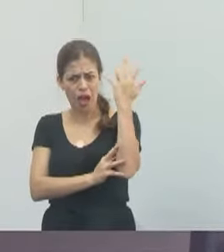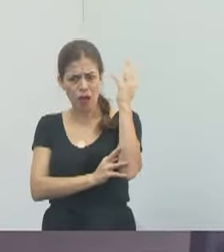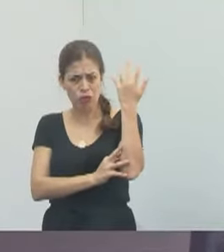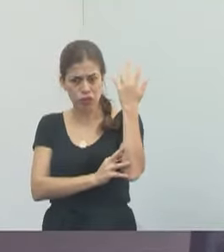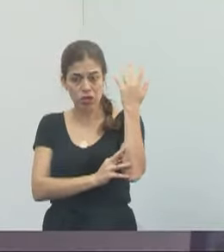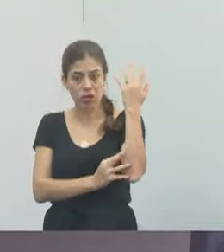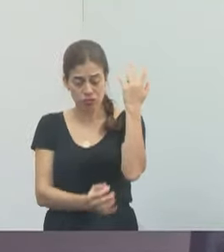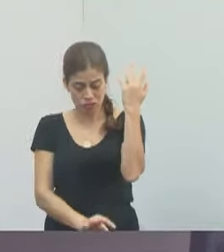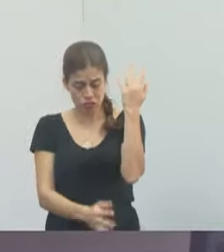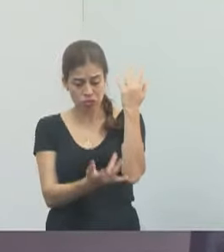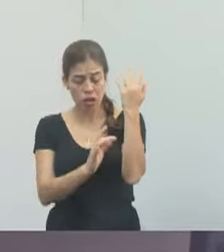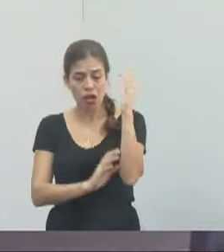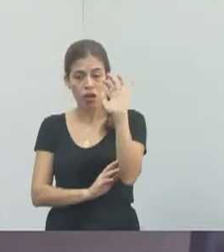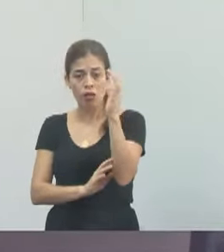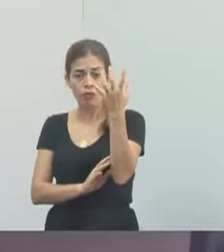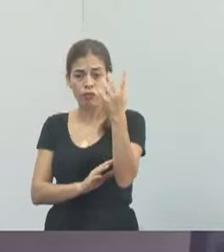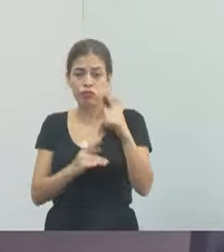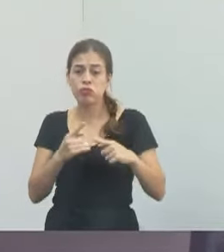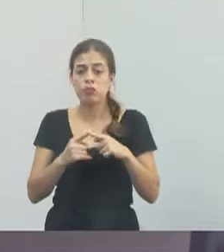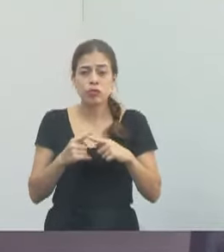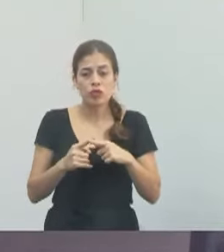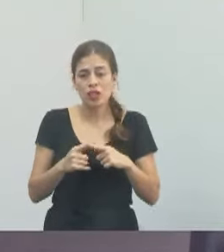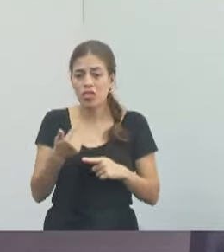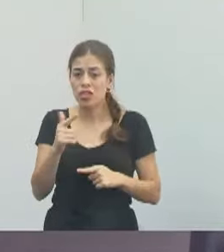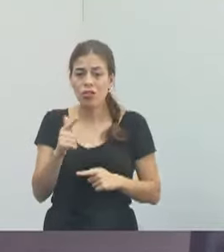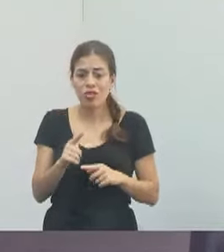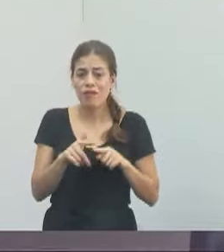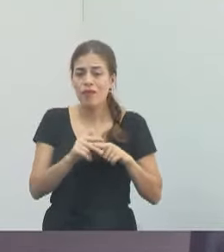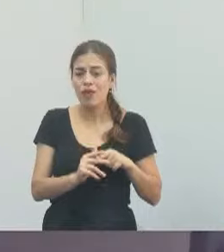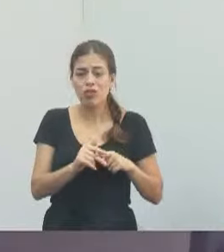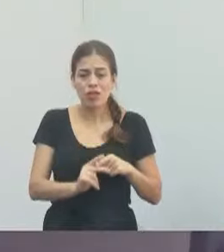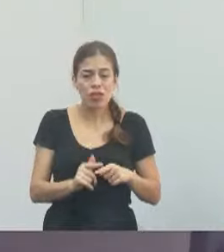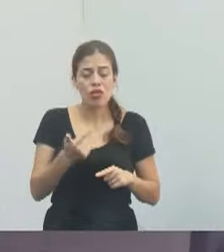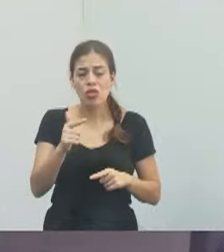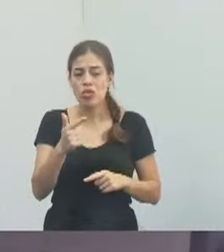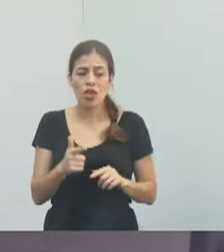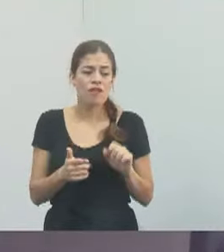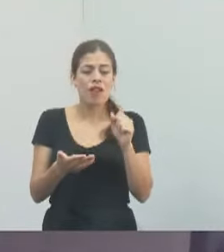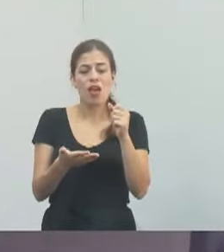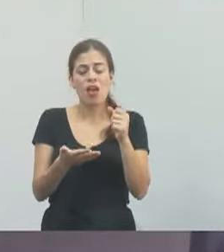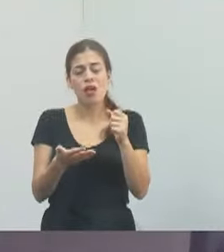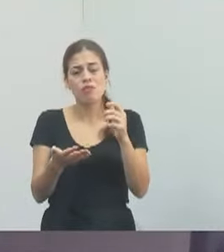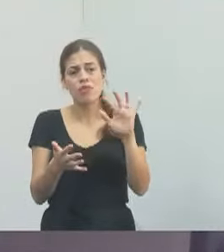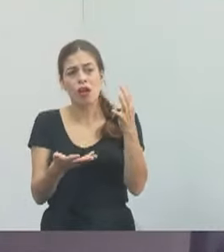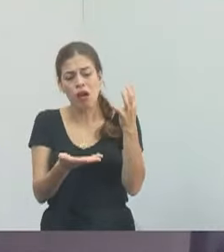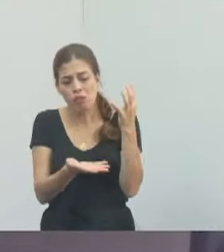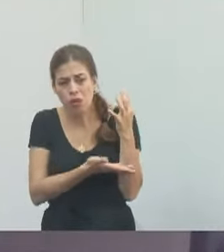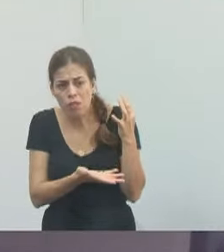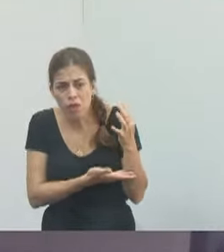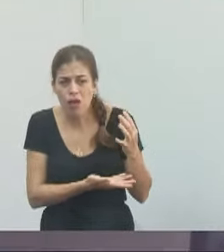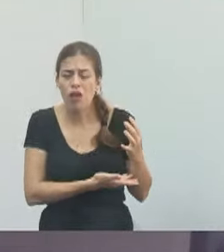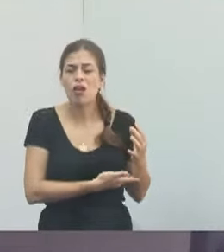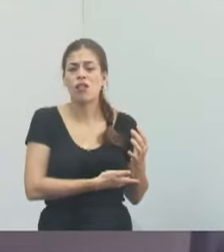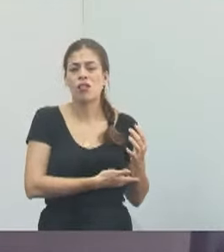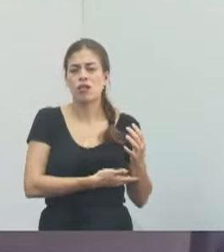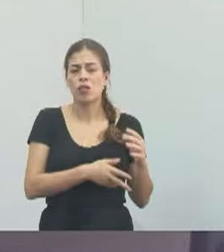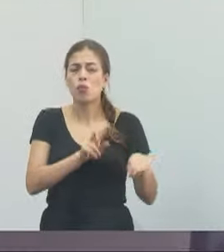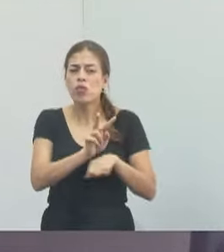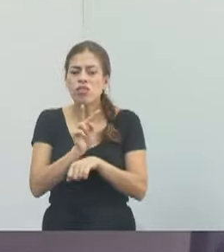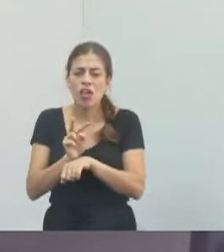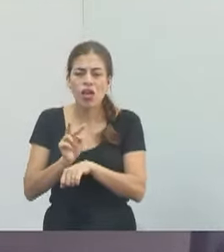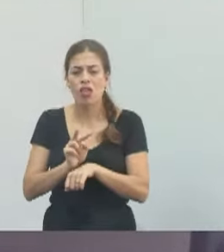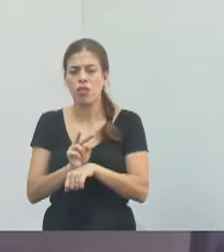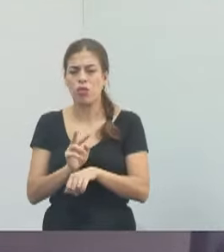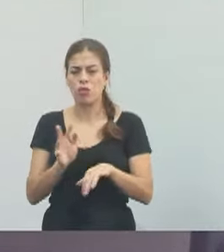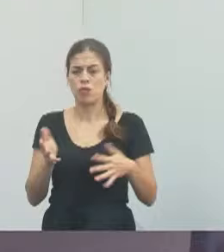porte que cresceram em ausência da não manutenção da ausência ali de zelo com o piscinão